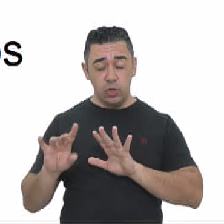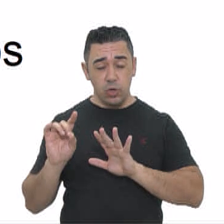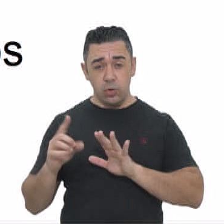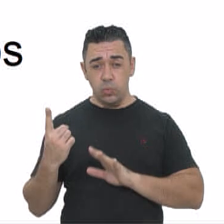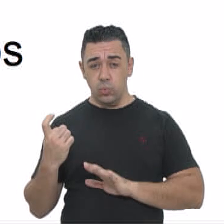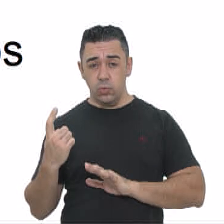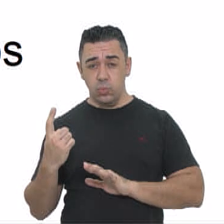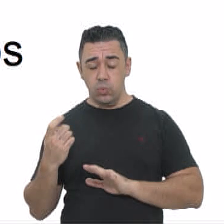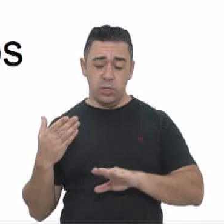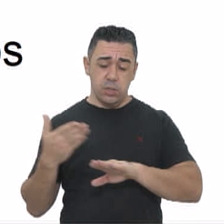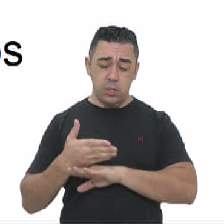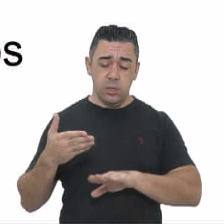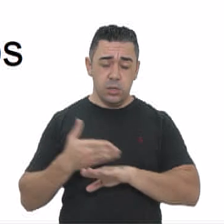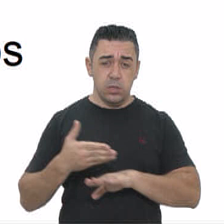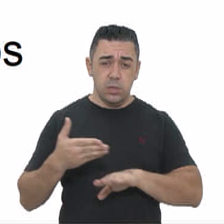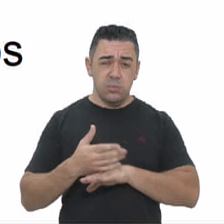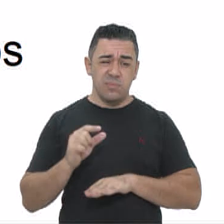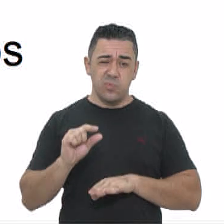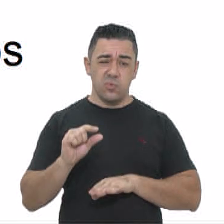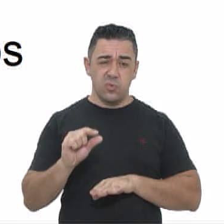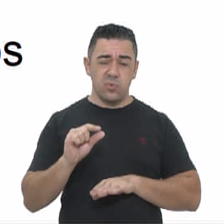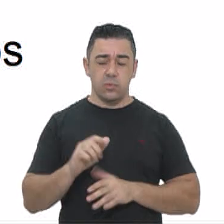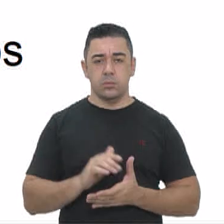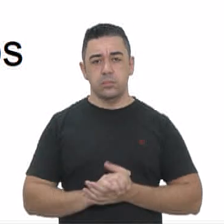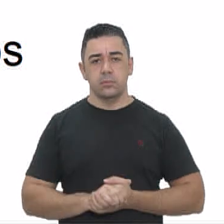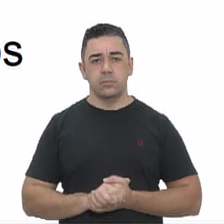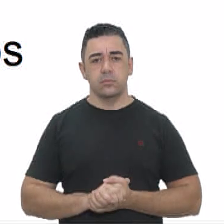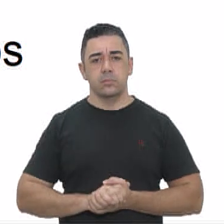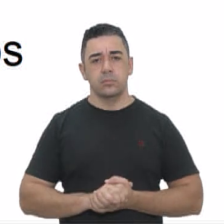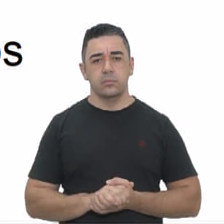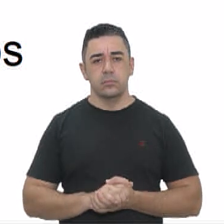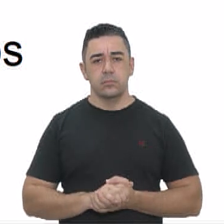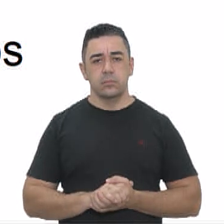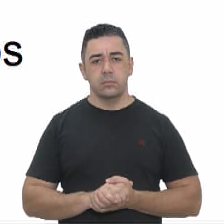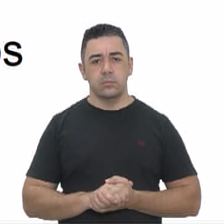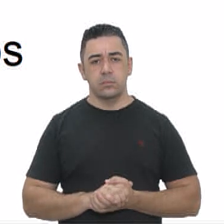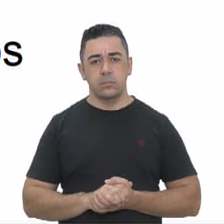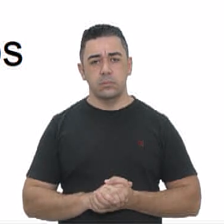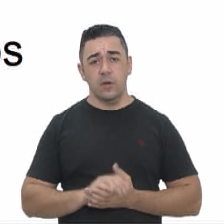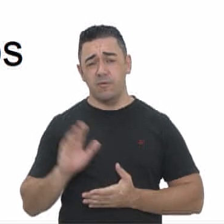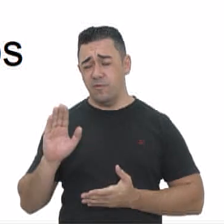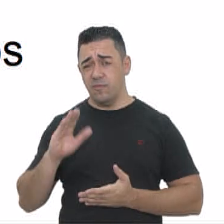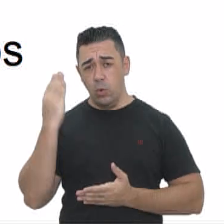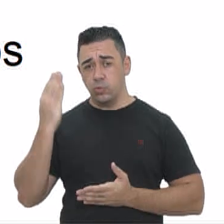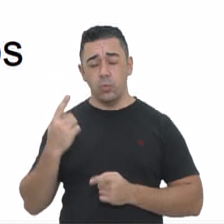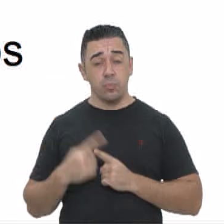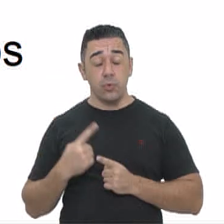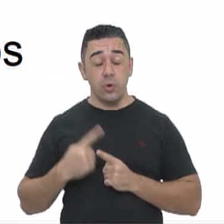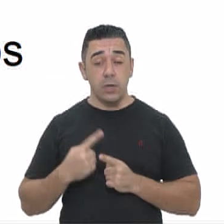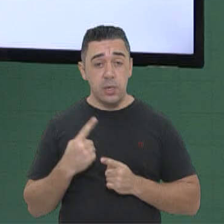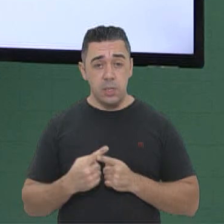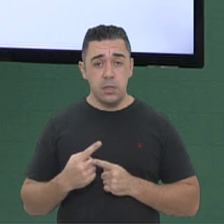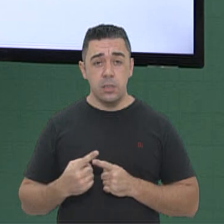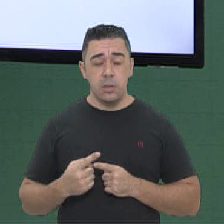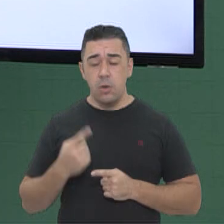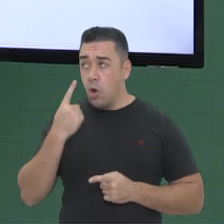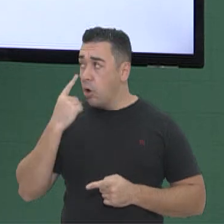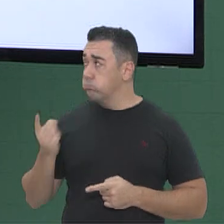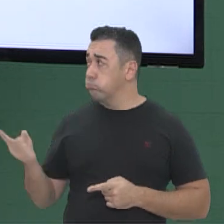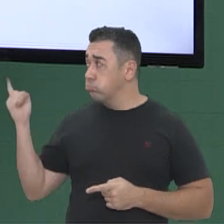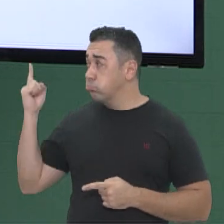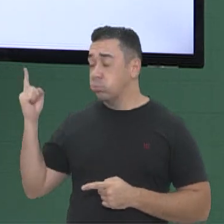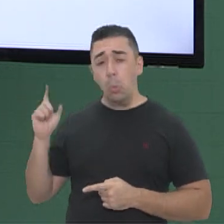menos frequentes que os domingos. É falso, por quê? É só